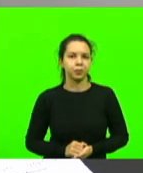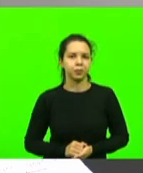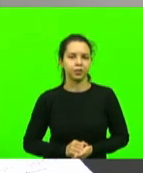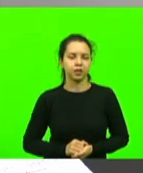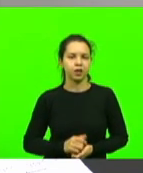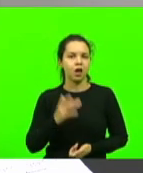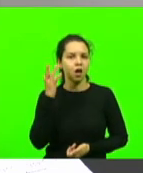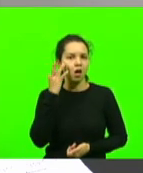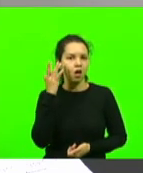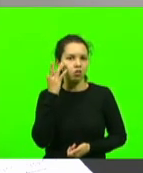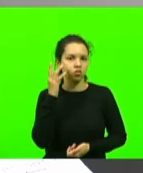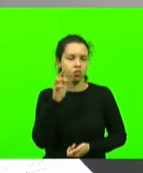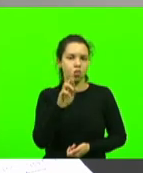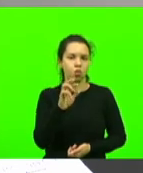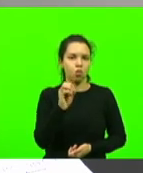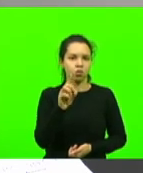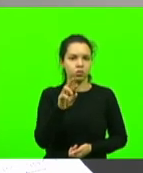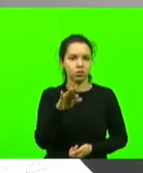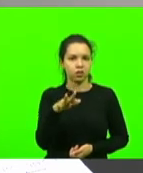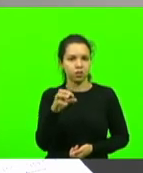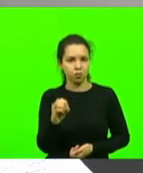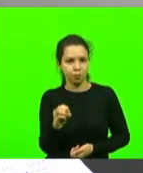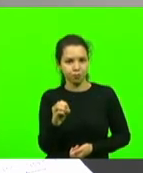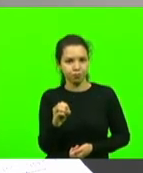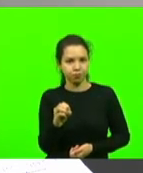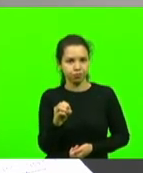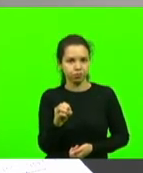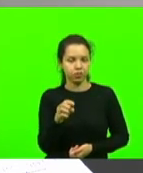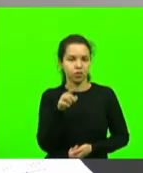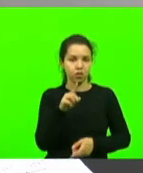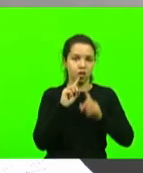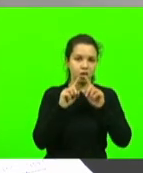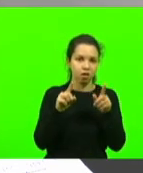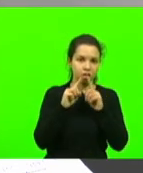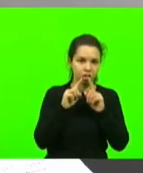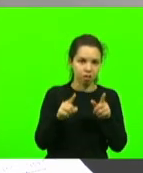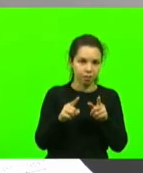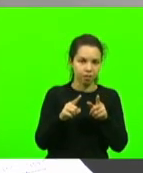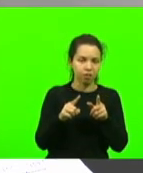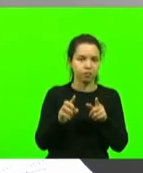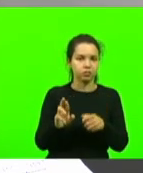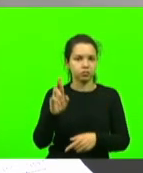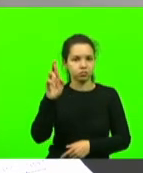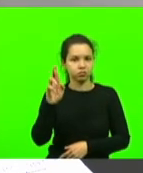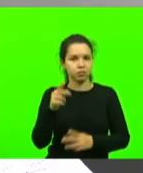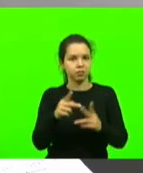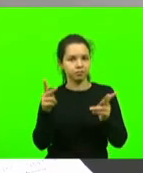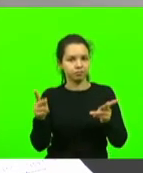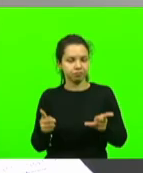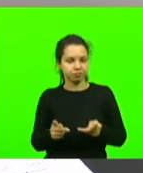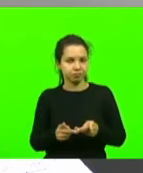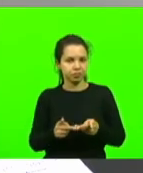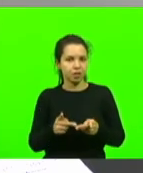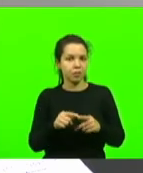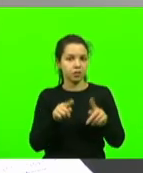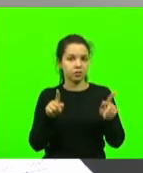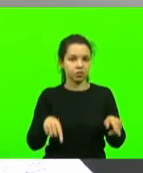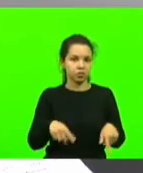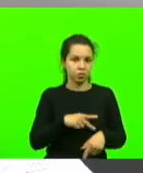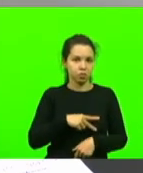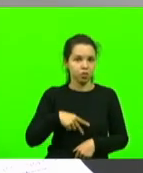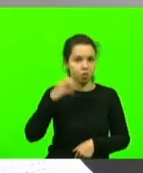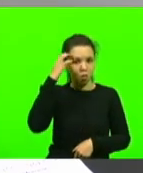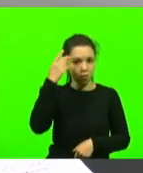Rodrigo acho que falou isso né quer dizer o cara da pizza você reclama para o dono da é mas quando ela Servidor Público a culpa do Servidor